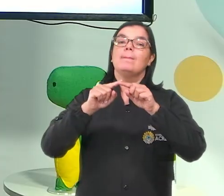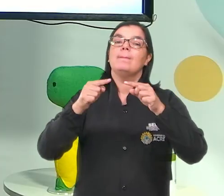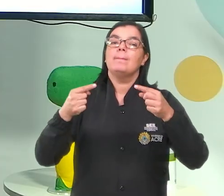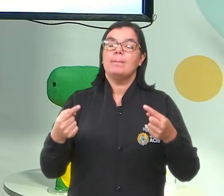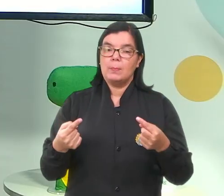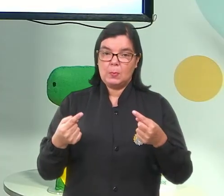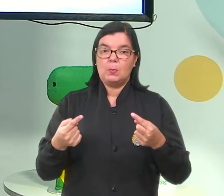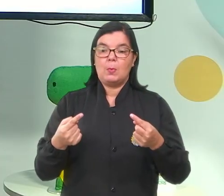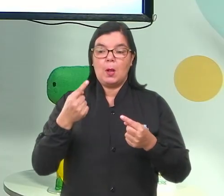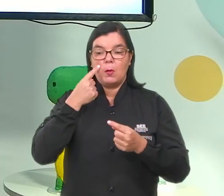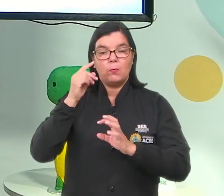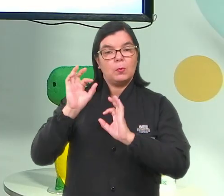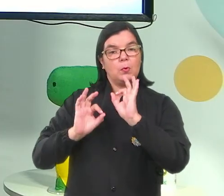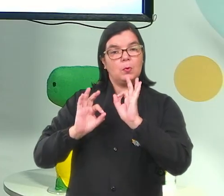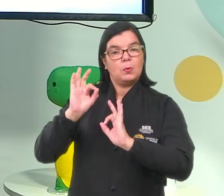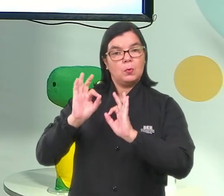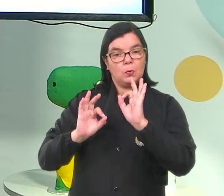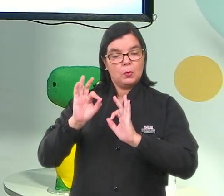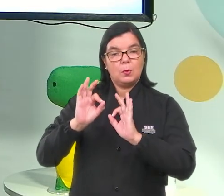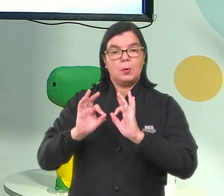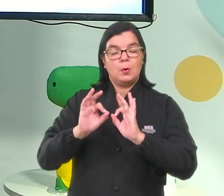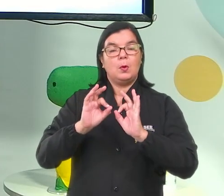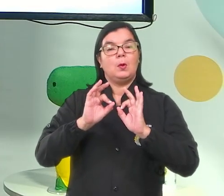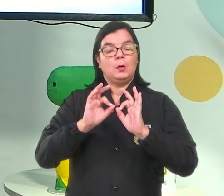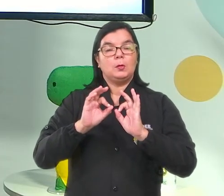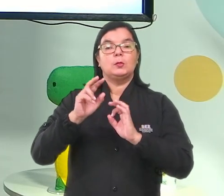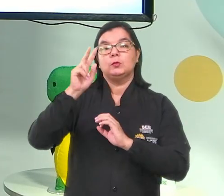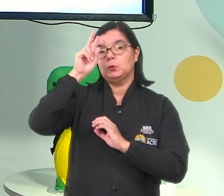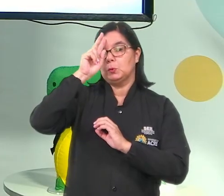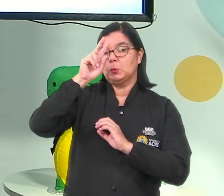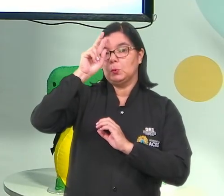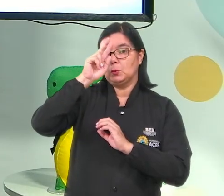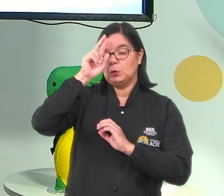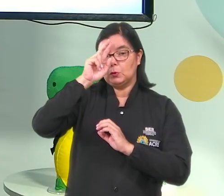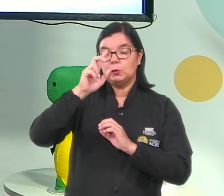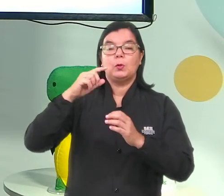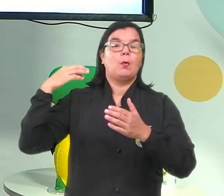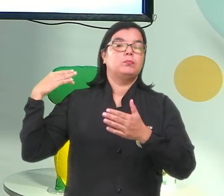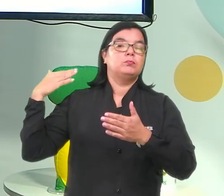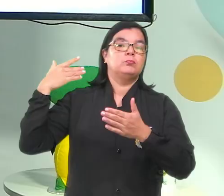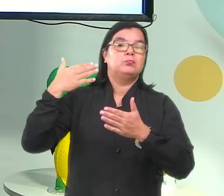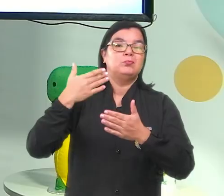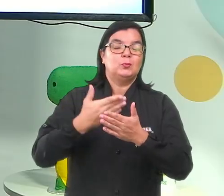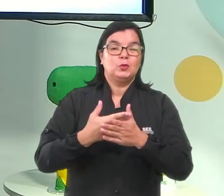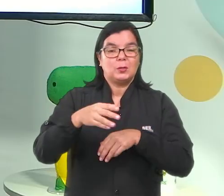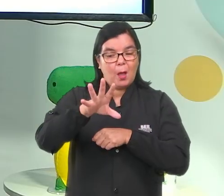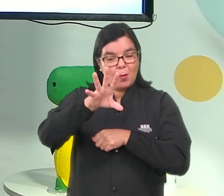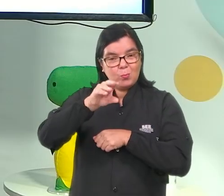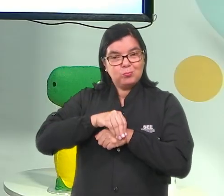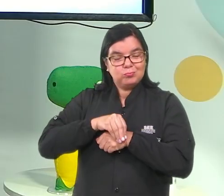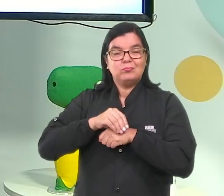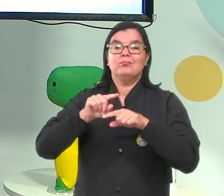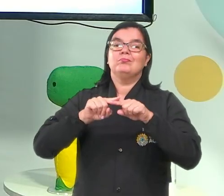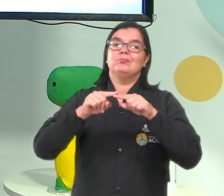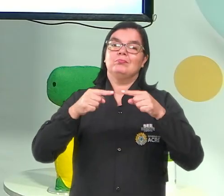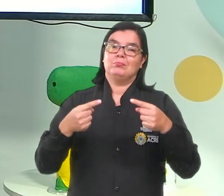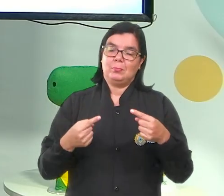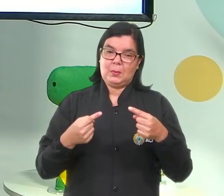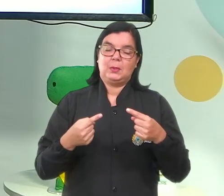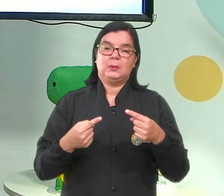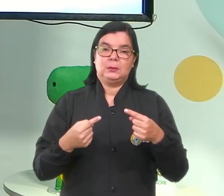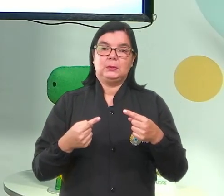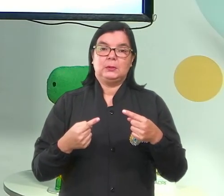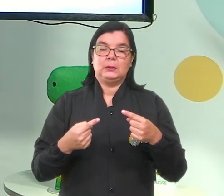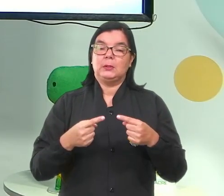foram construídos historicamente, já estão enraizados, mas que é